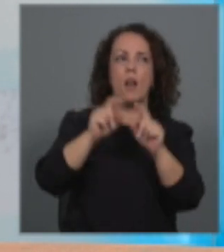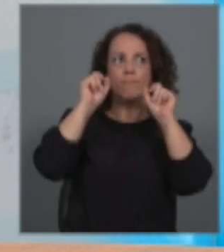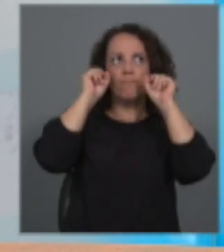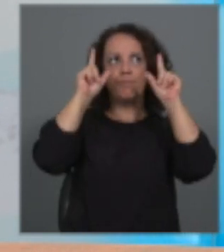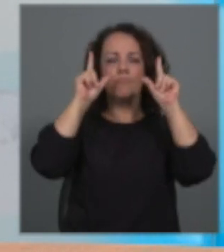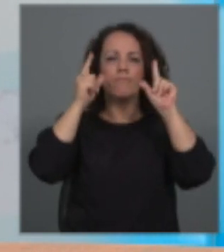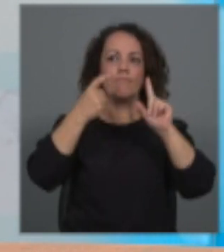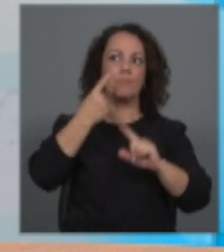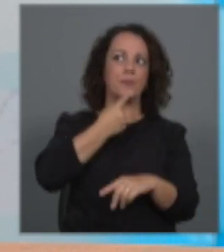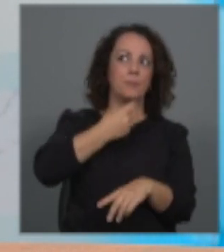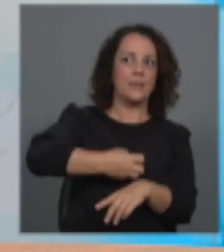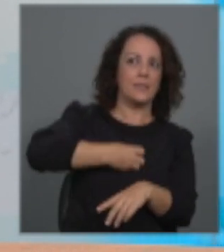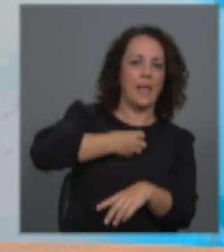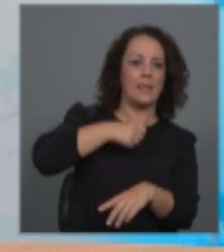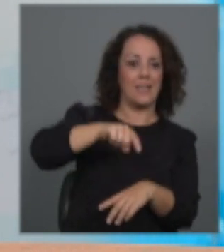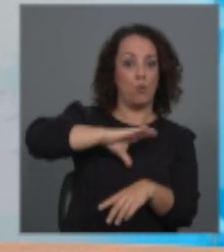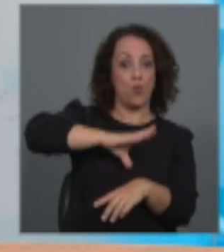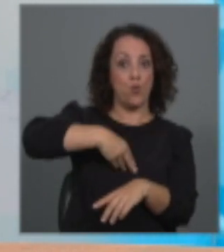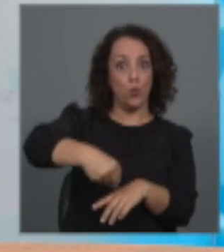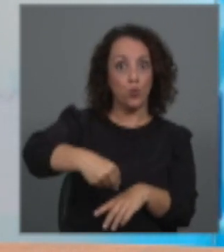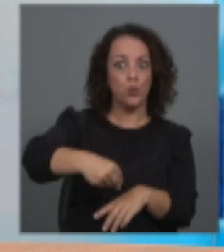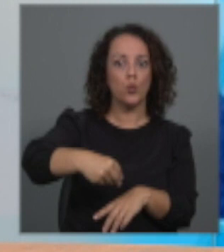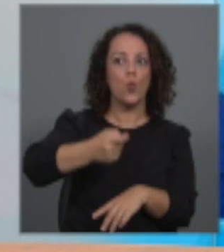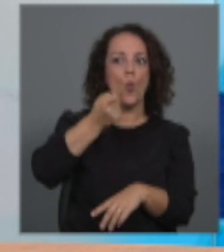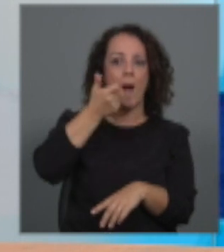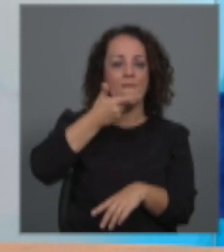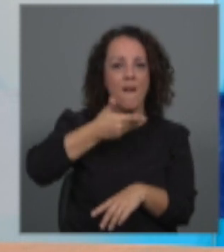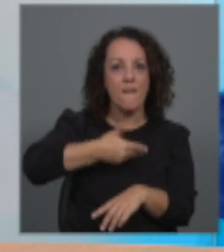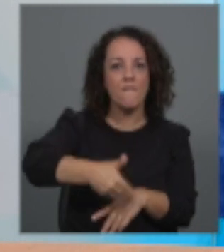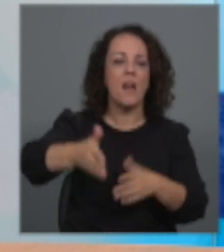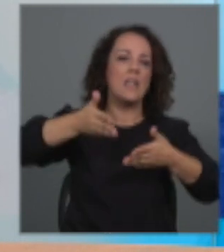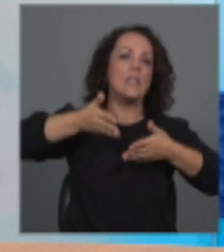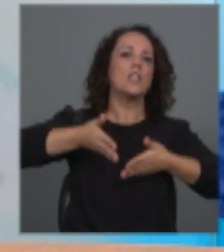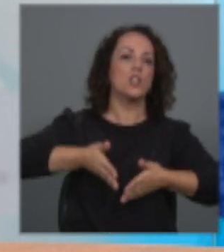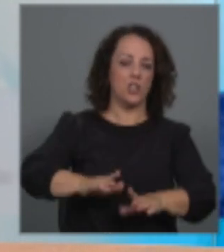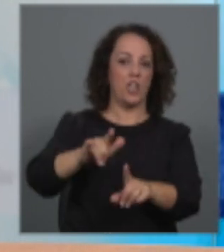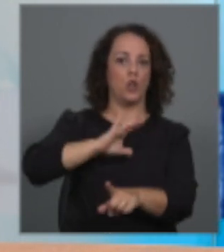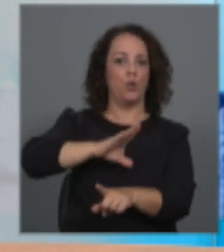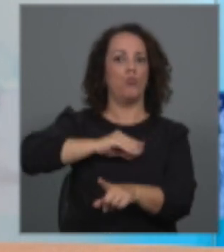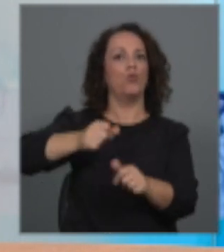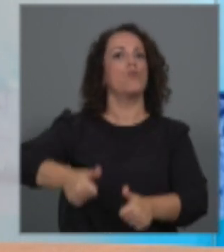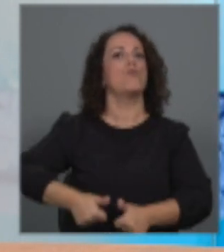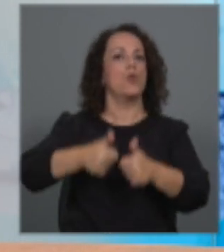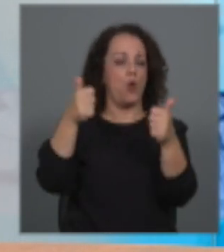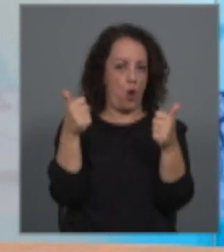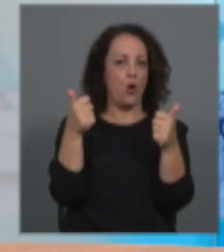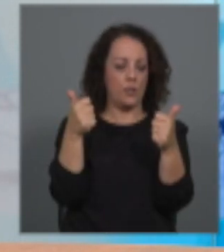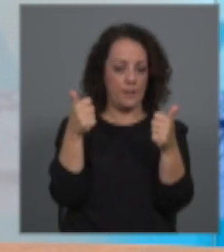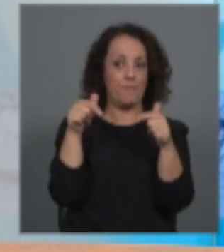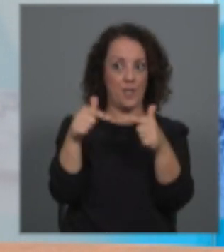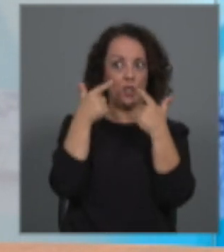um mundo que está para nascer, de um mundo melhor que está para nascer.